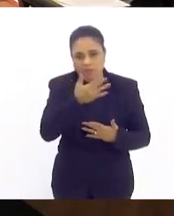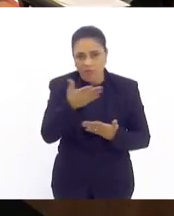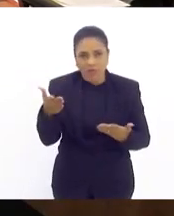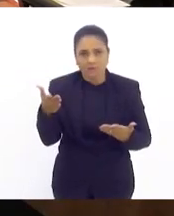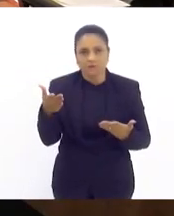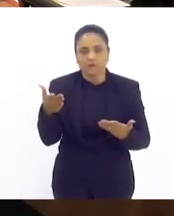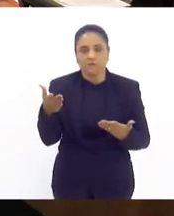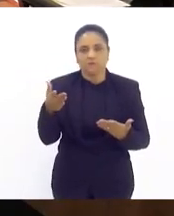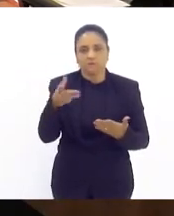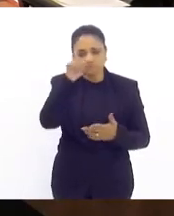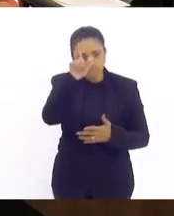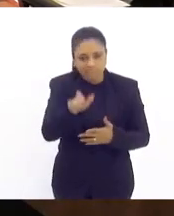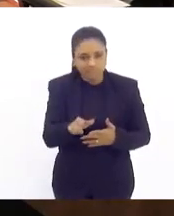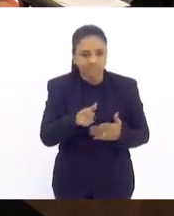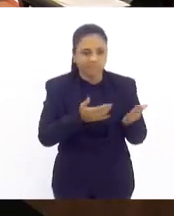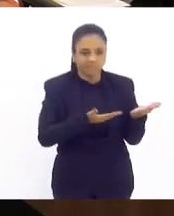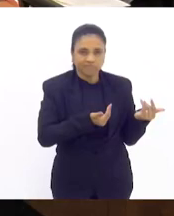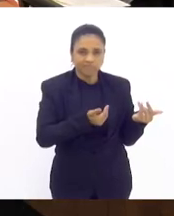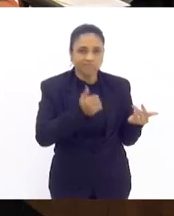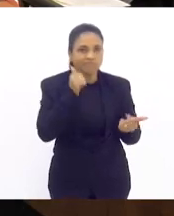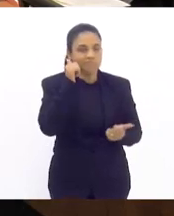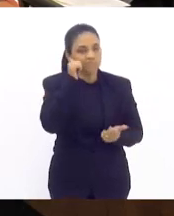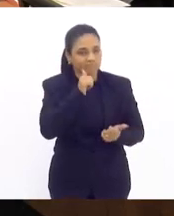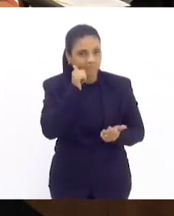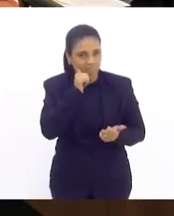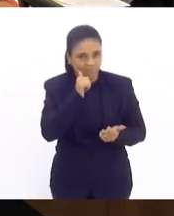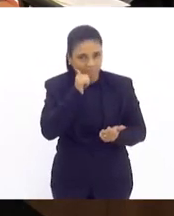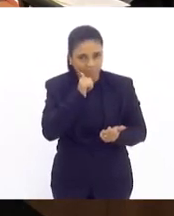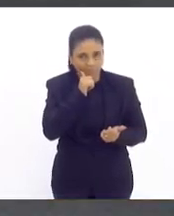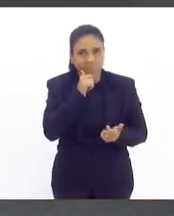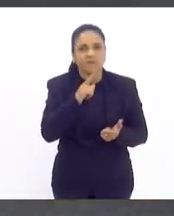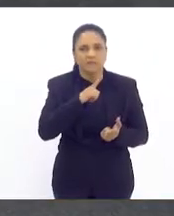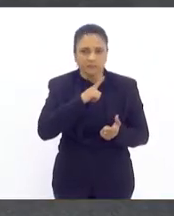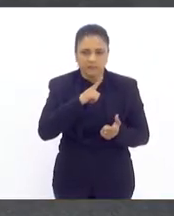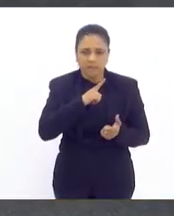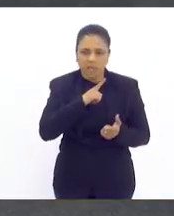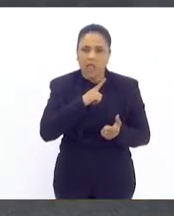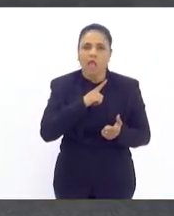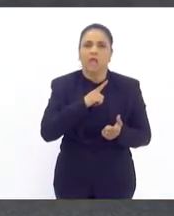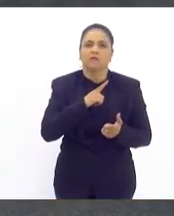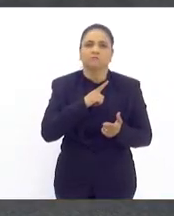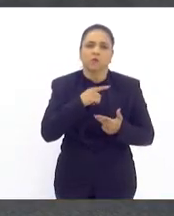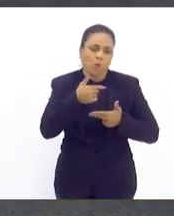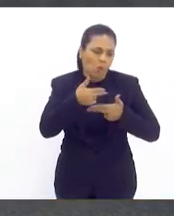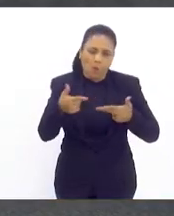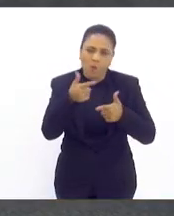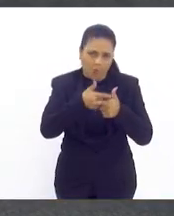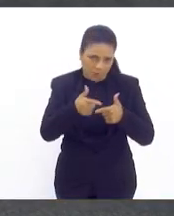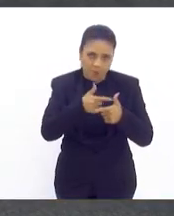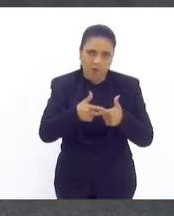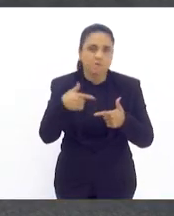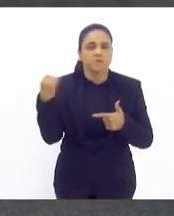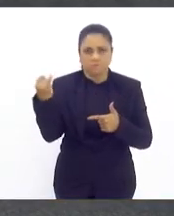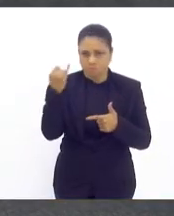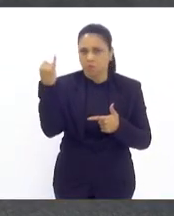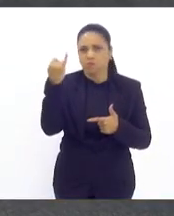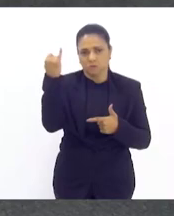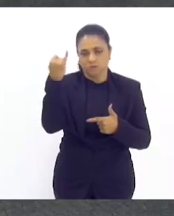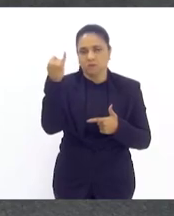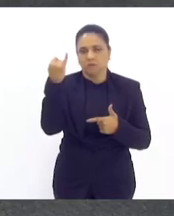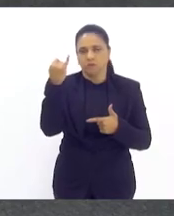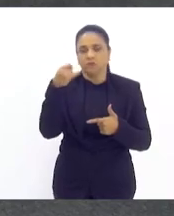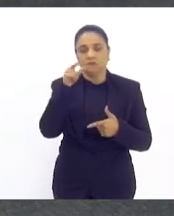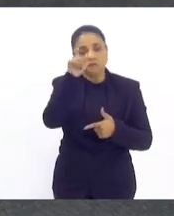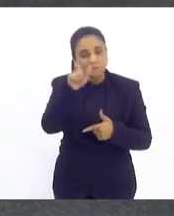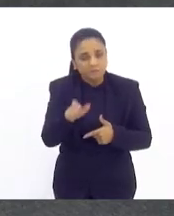mulheres têm as suas demandas demandas muito específicas certamente essas